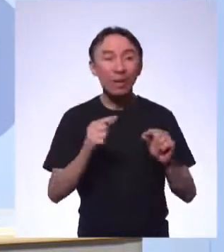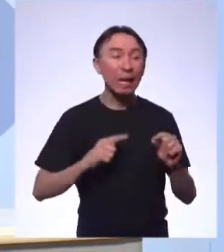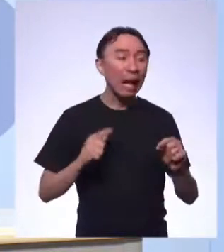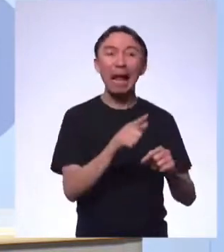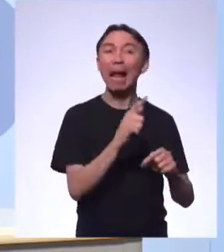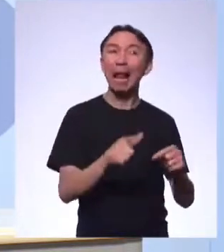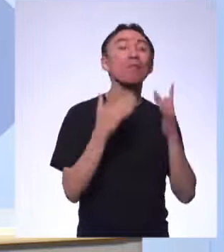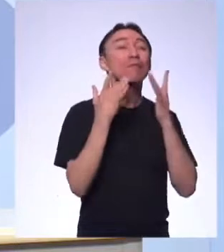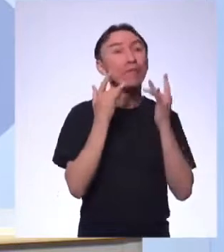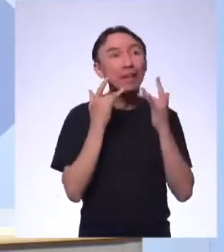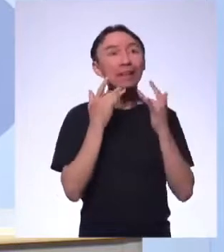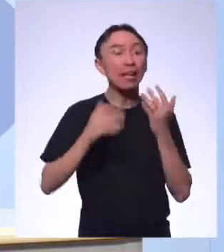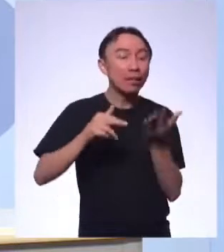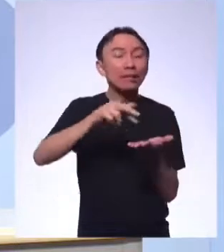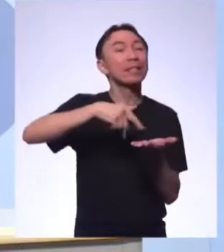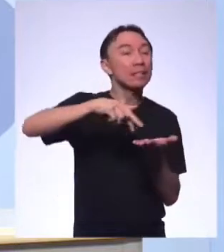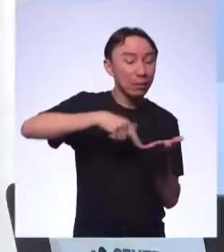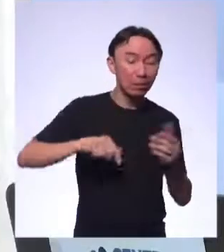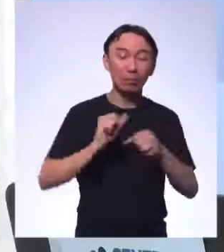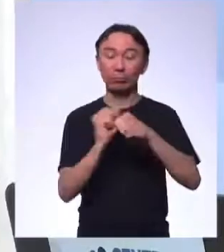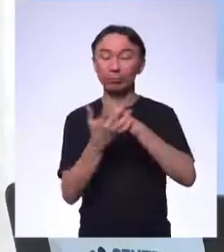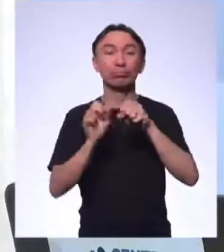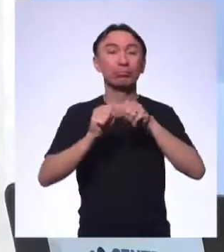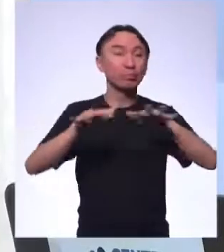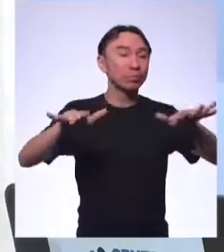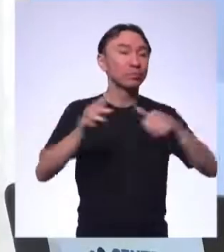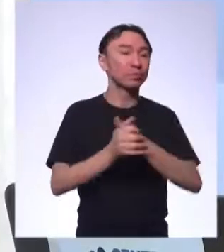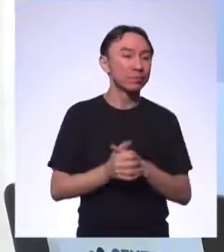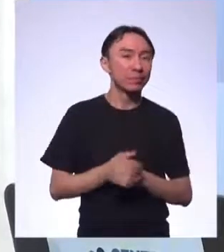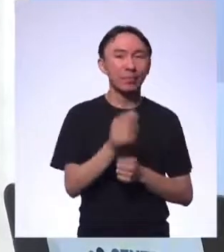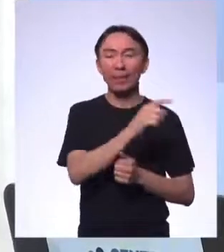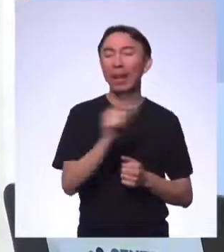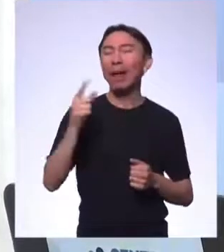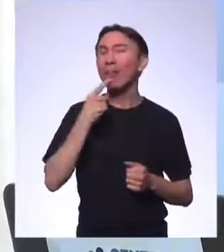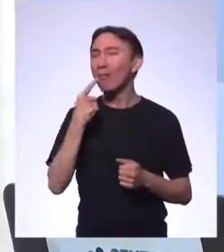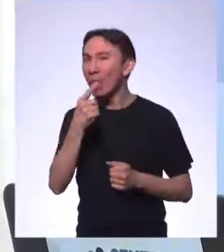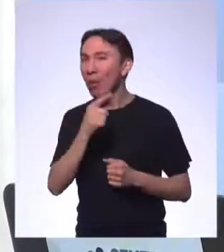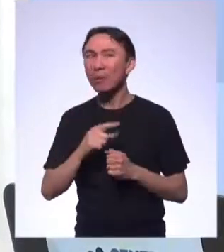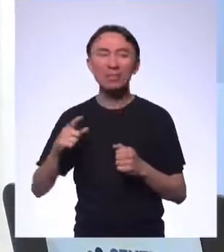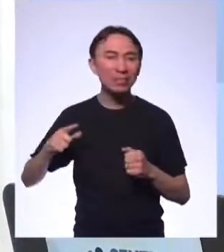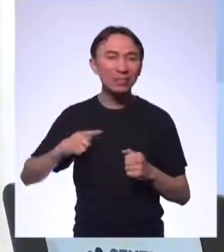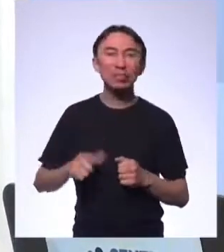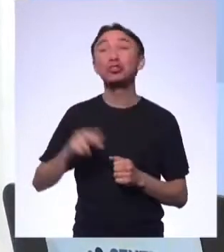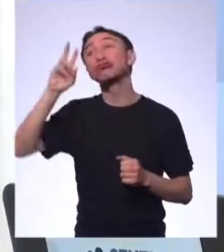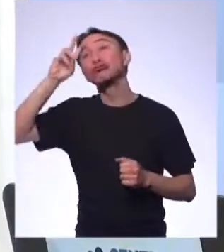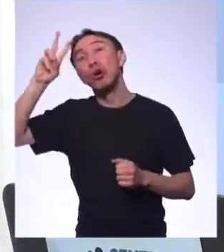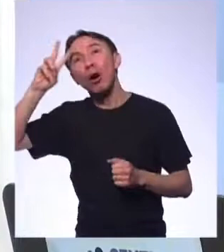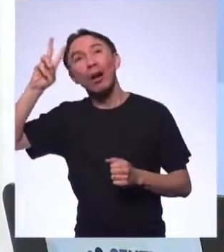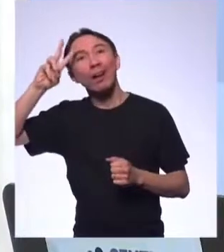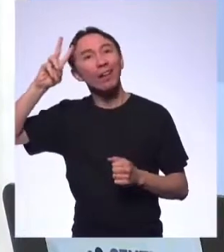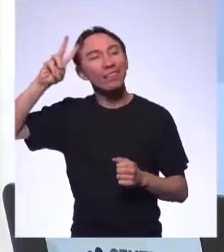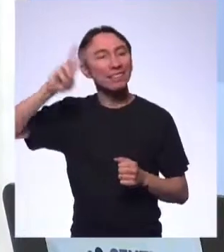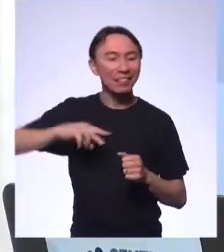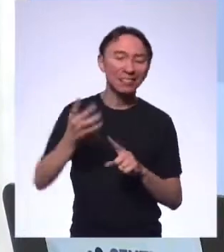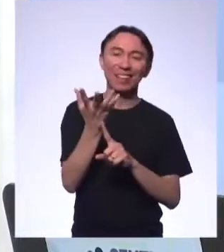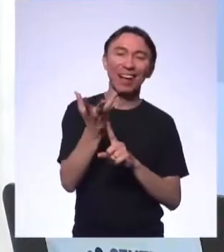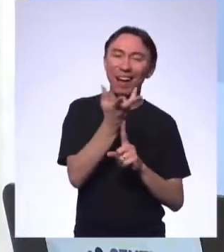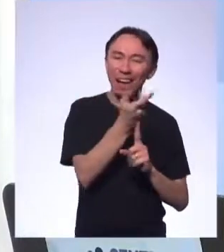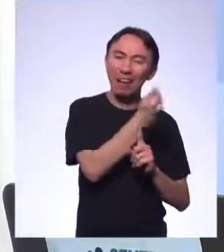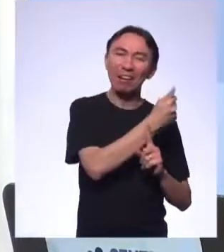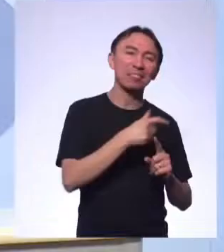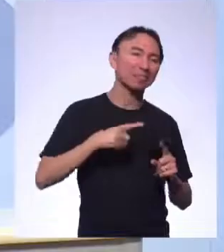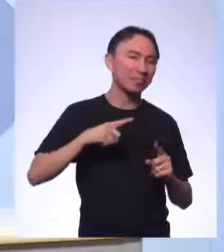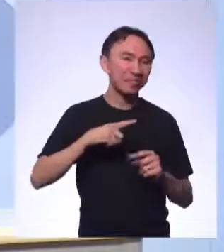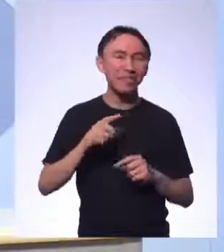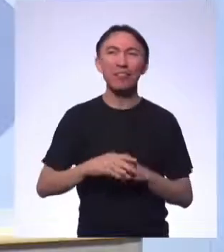amizade. A Isabela sobre a natureza. O Alberto, história da arte. O Vitor Hugo sobre o futuro. E, na verdade, tem muita coisa